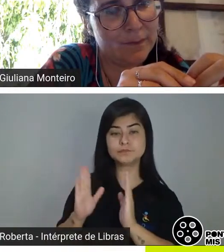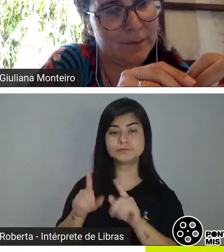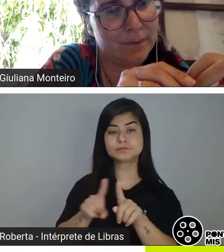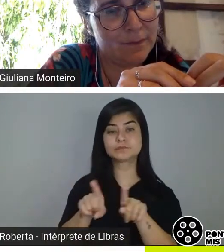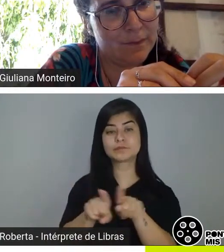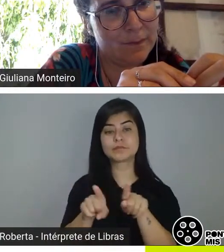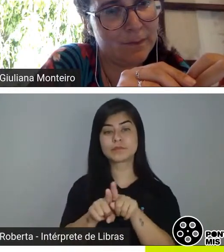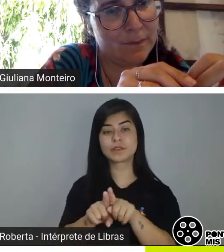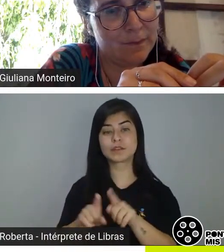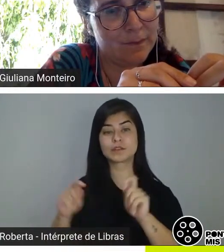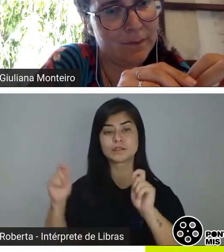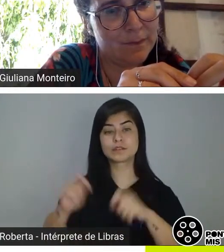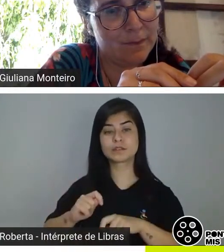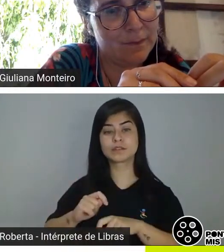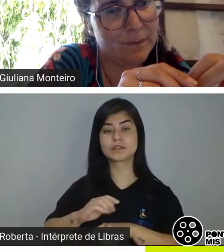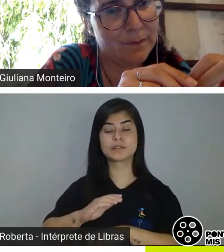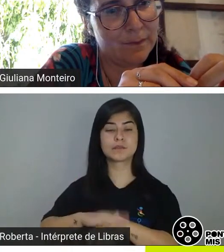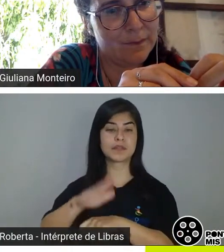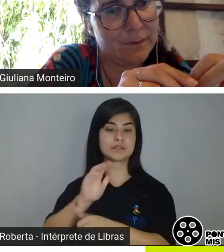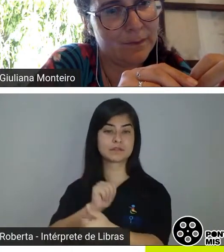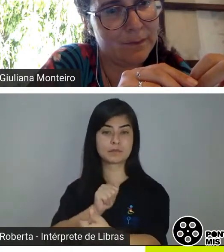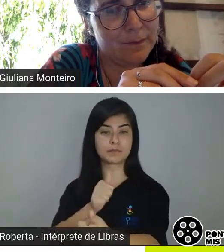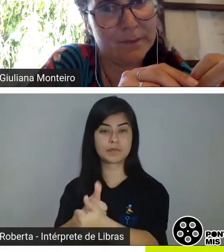possível, chegando mais próximo também.